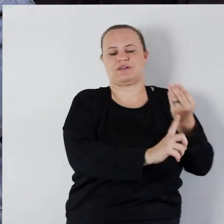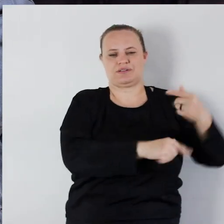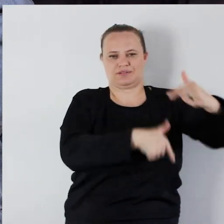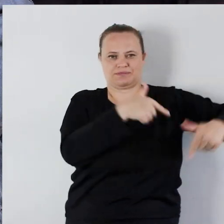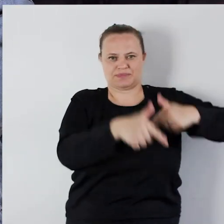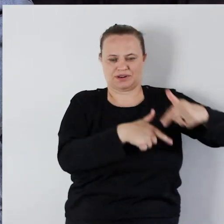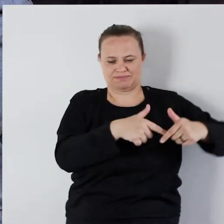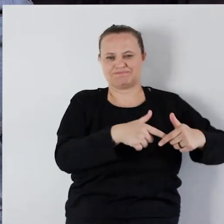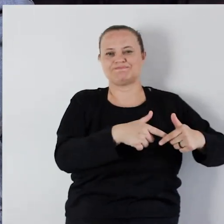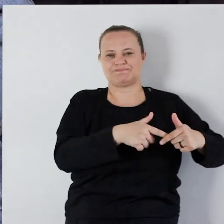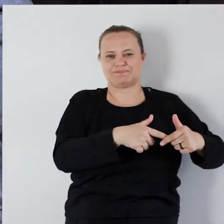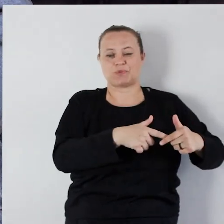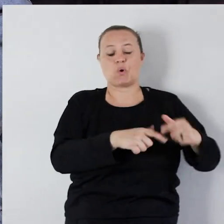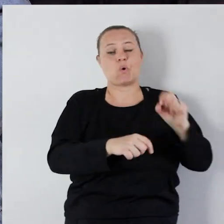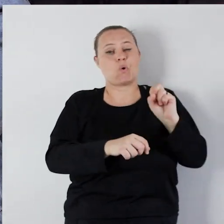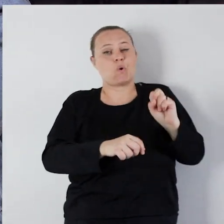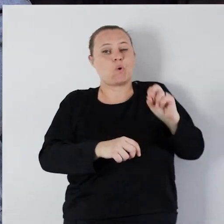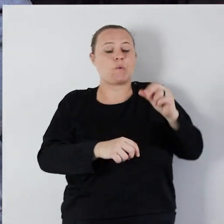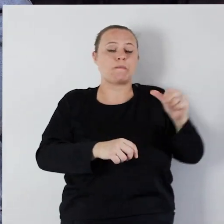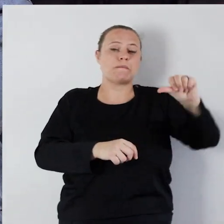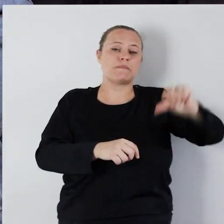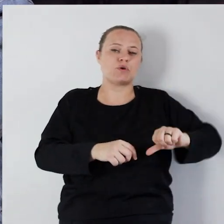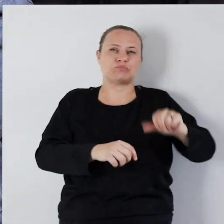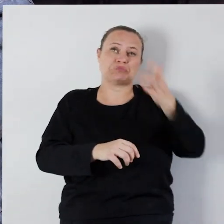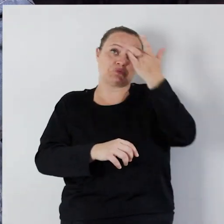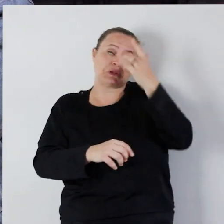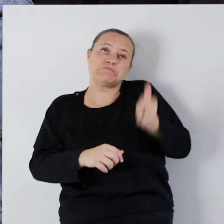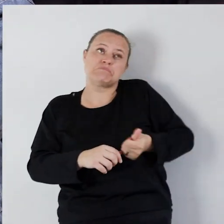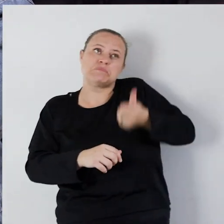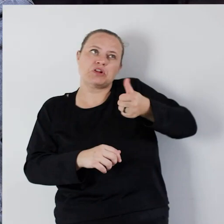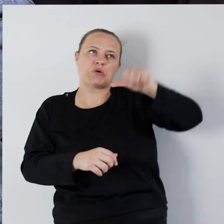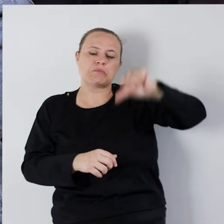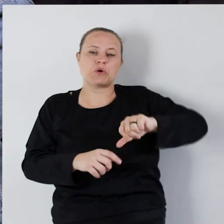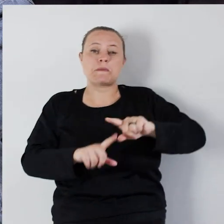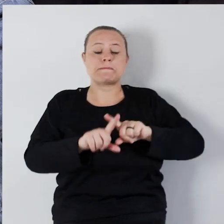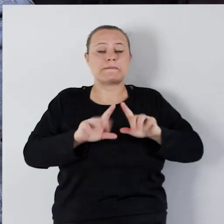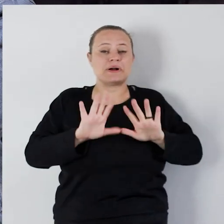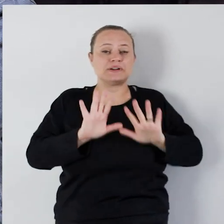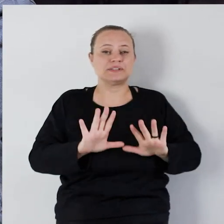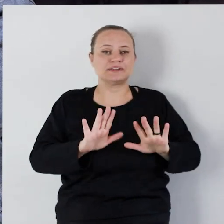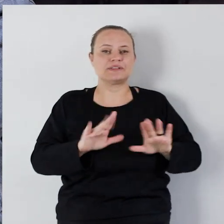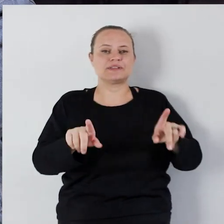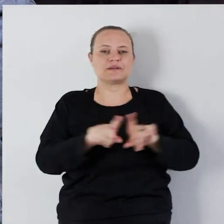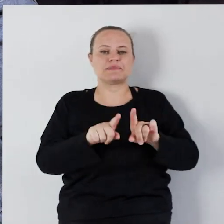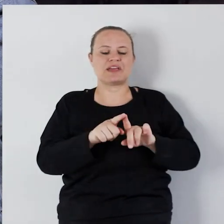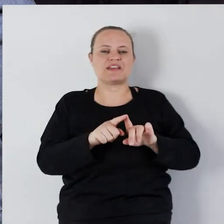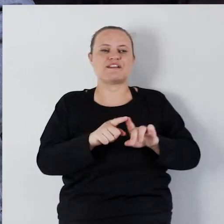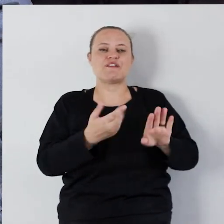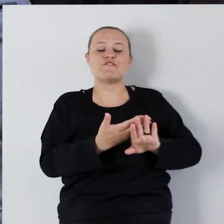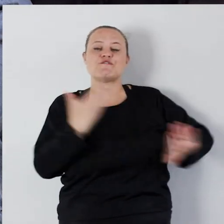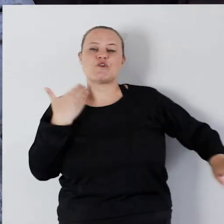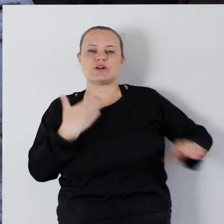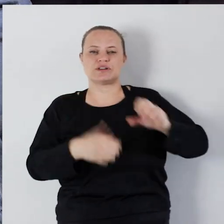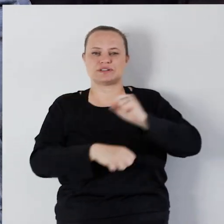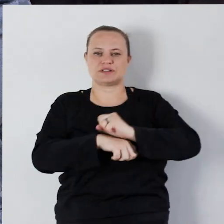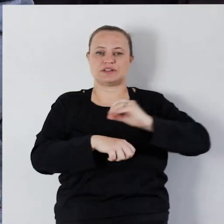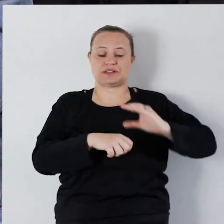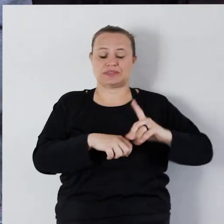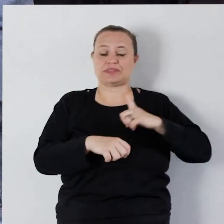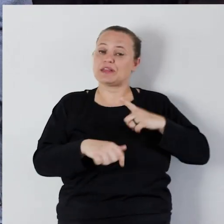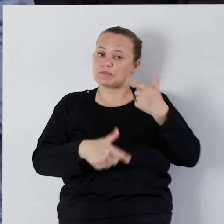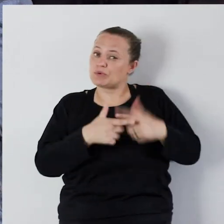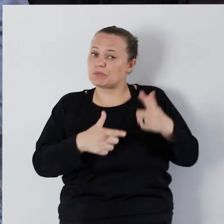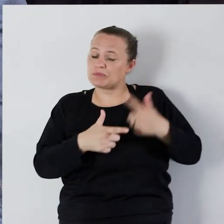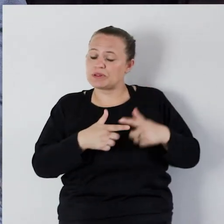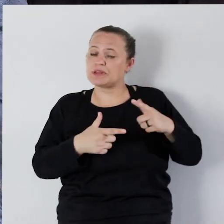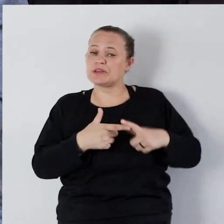sobreviver de outras fontes para poder continuar fazendo a sua produção cultural e artística, né? Ou pior, ou quer